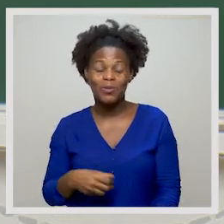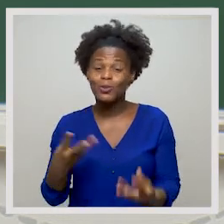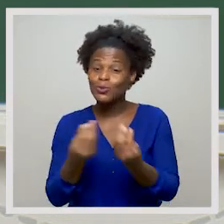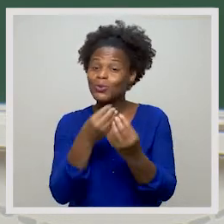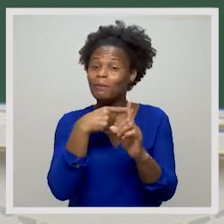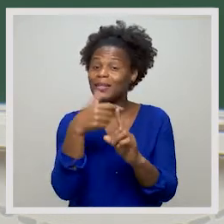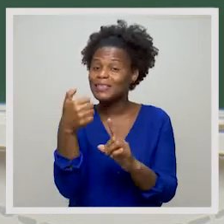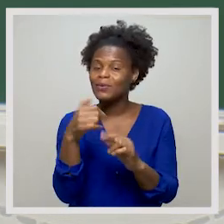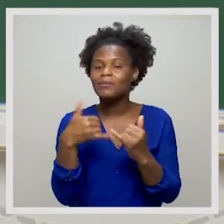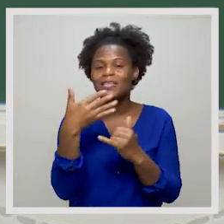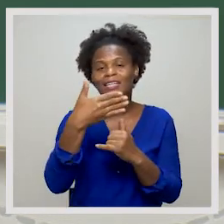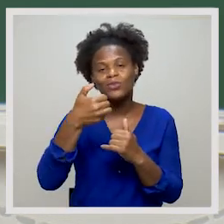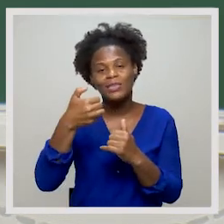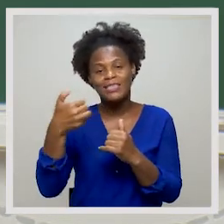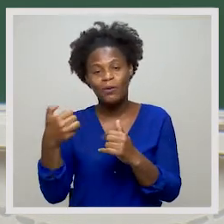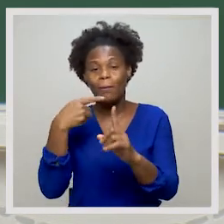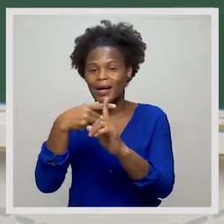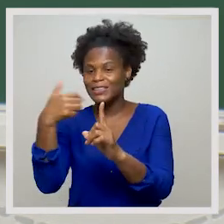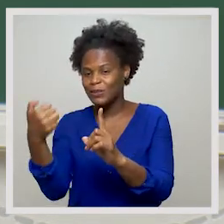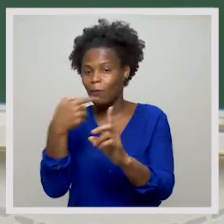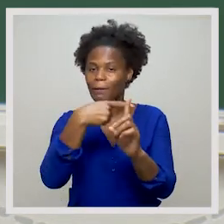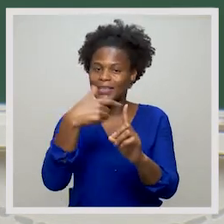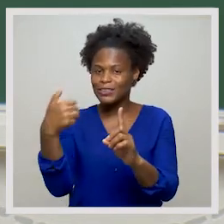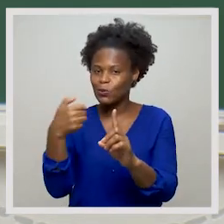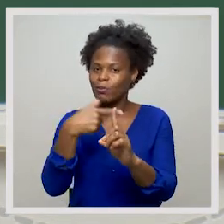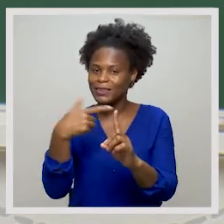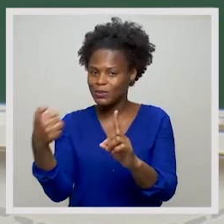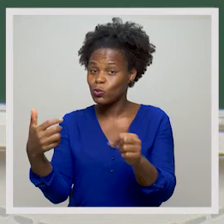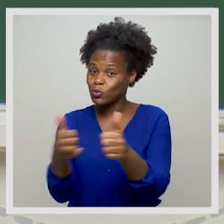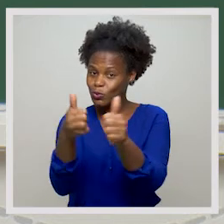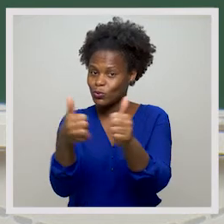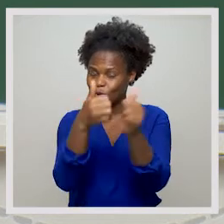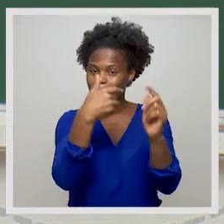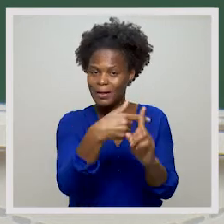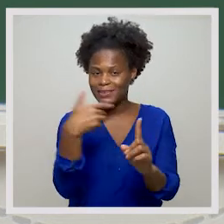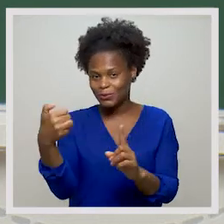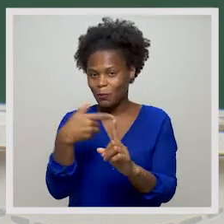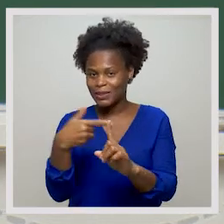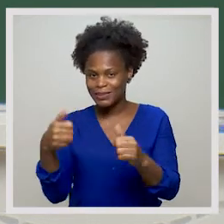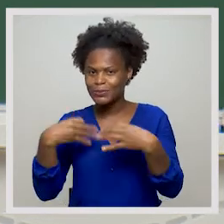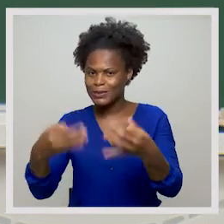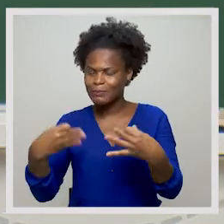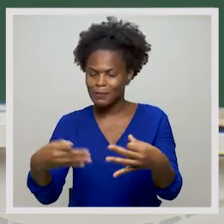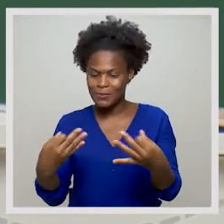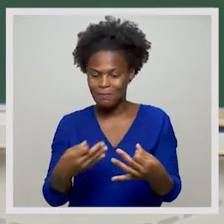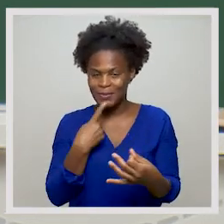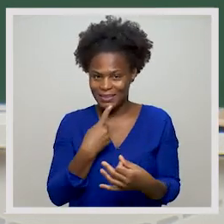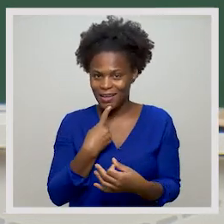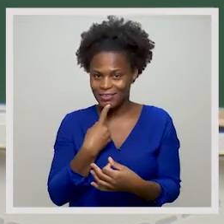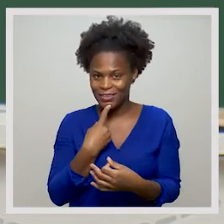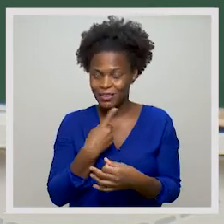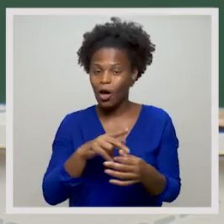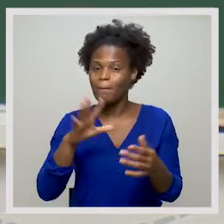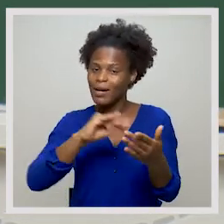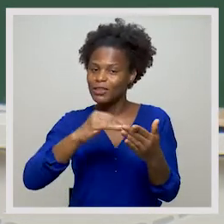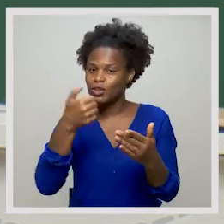155. Depois, 155 mais 5. E sempre adicionando mais 5, ok? Que é a amplitude de